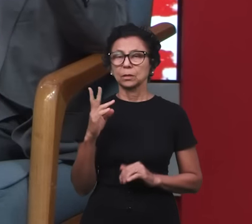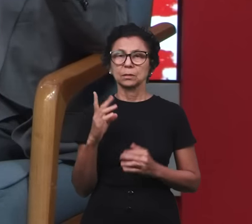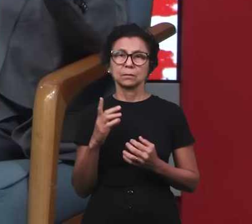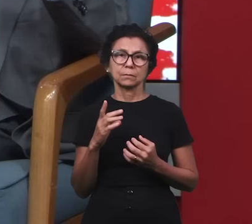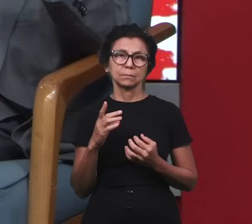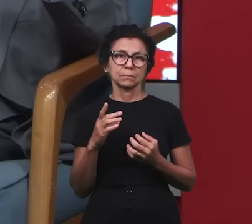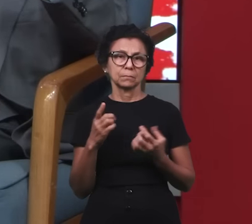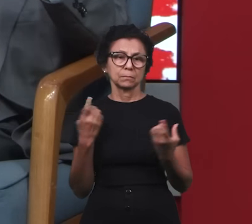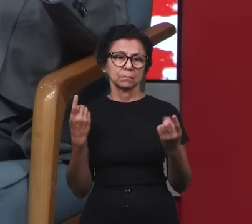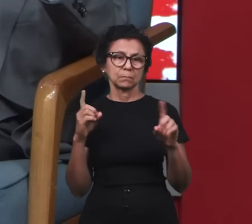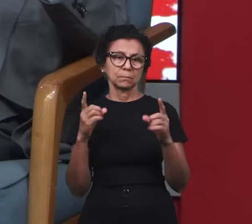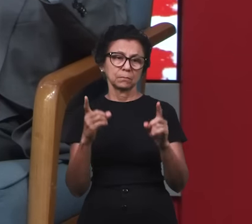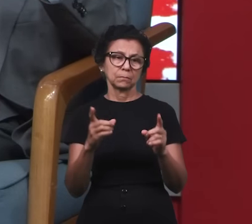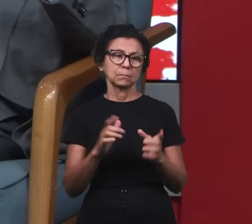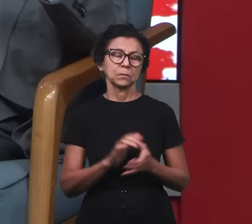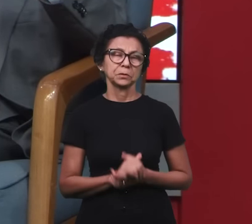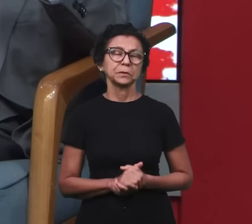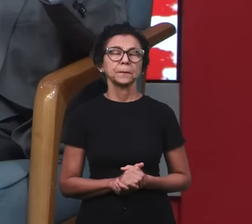Ato contínuo,